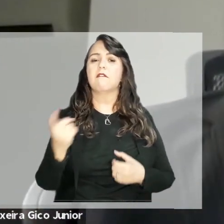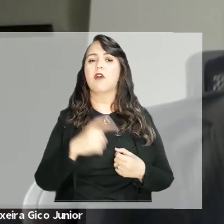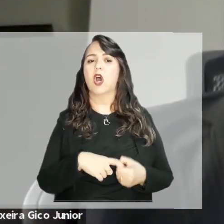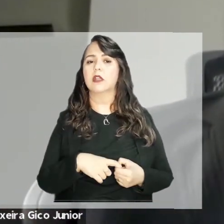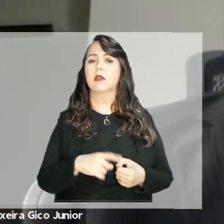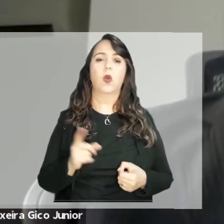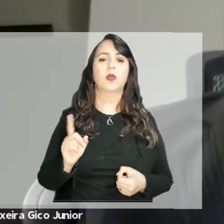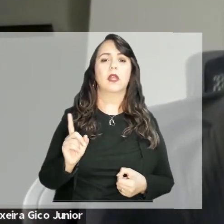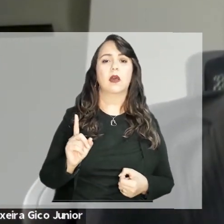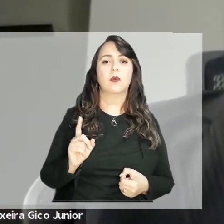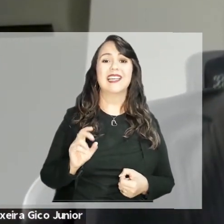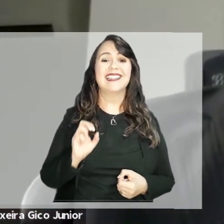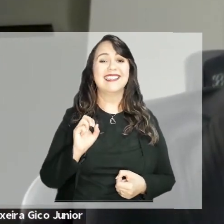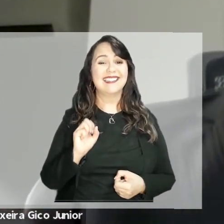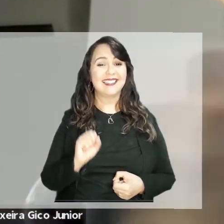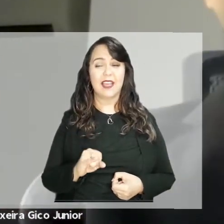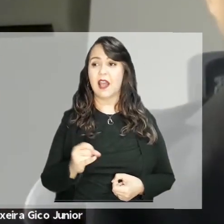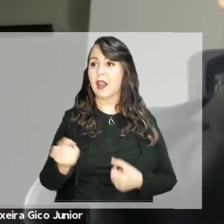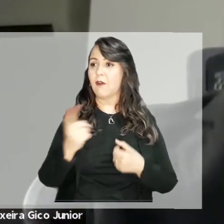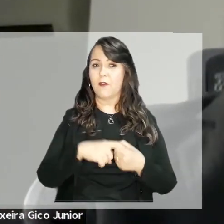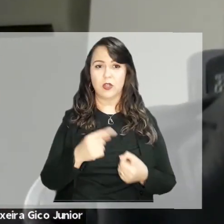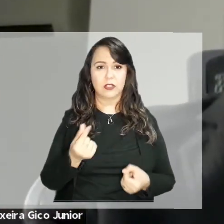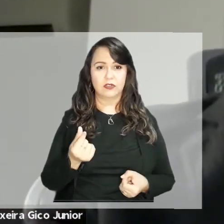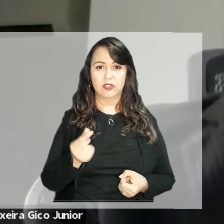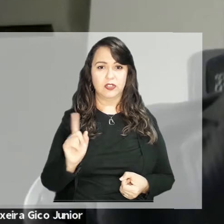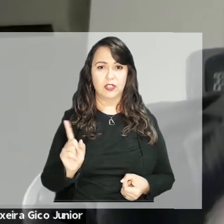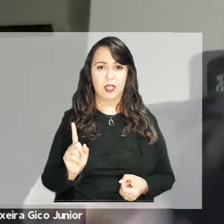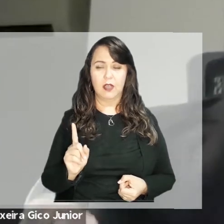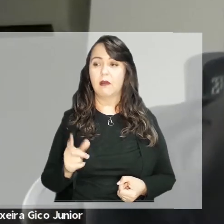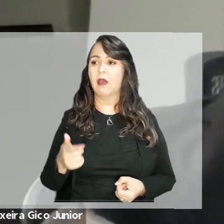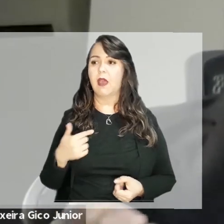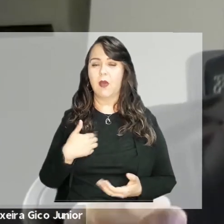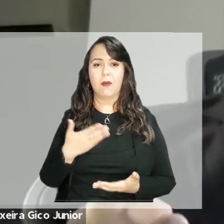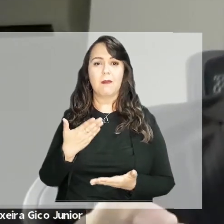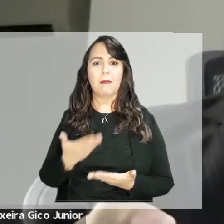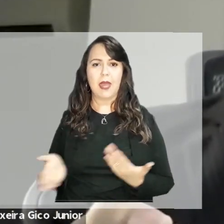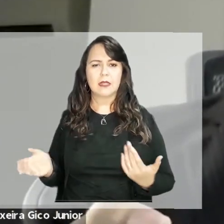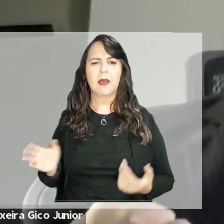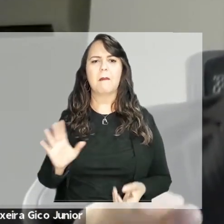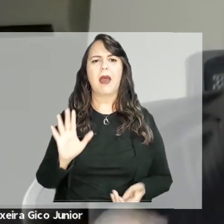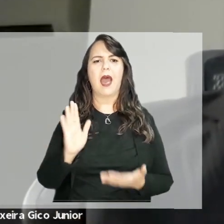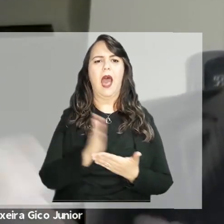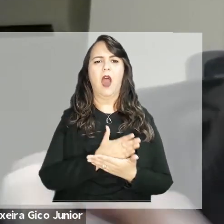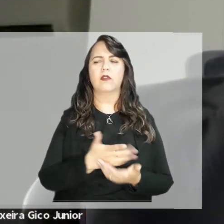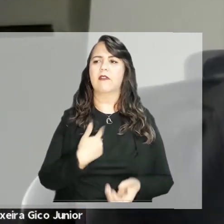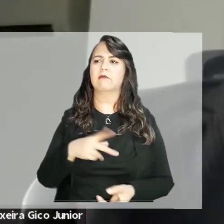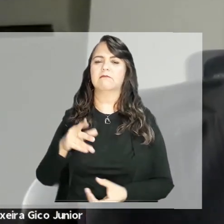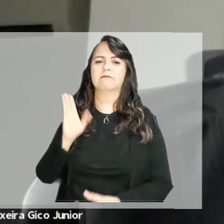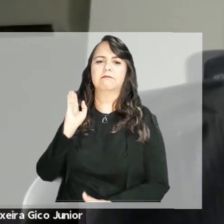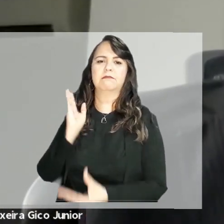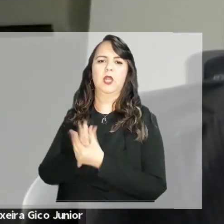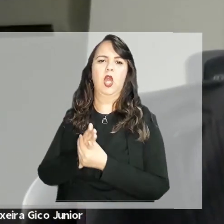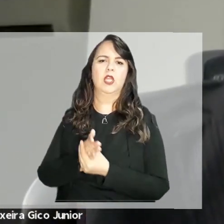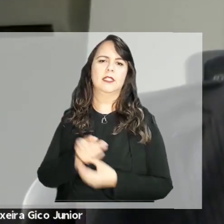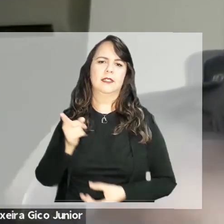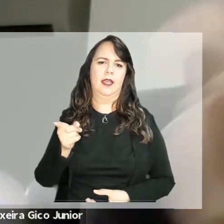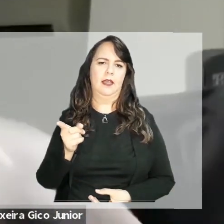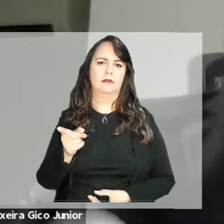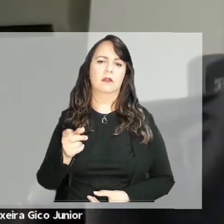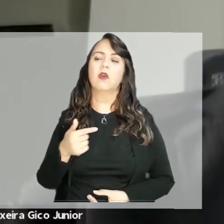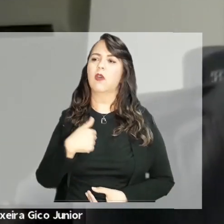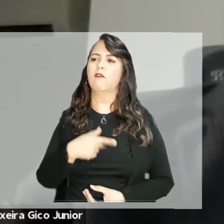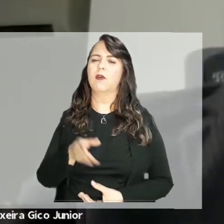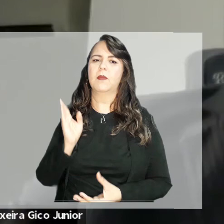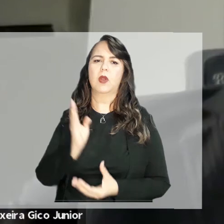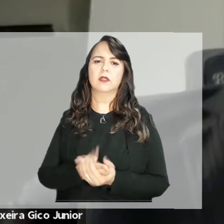se sabe que não tem que devolver. E se tem que devolver, menos ações serão ajuizadas, porque as empresas já sabem que vão perder.